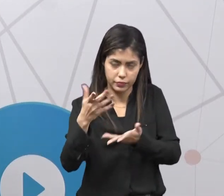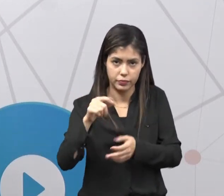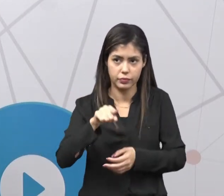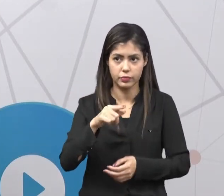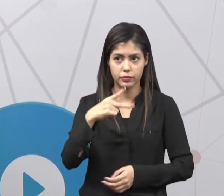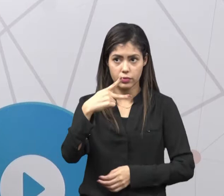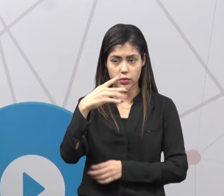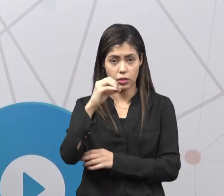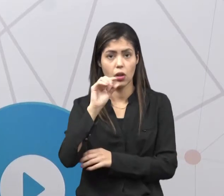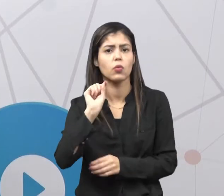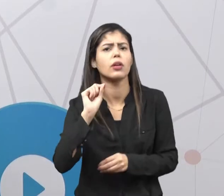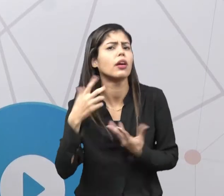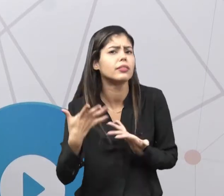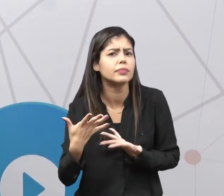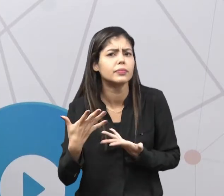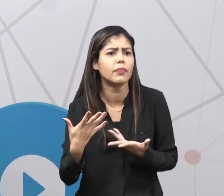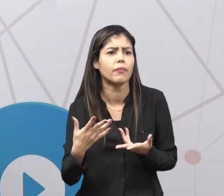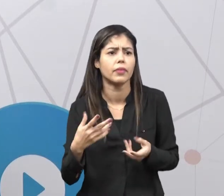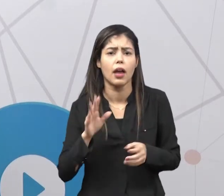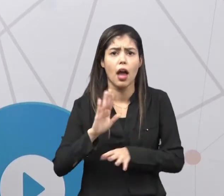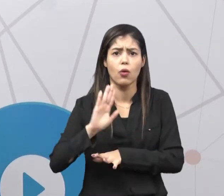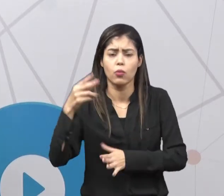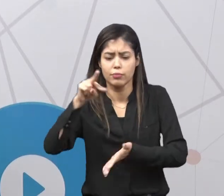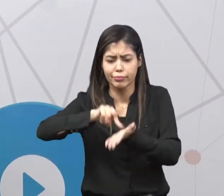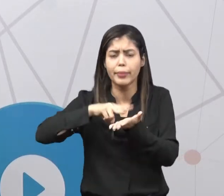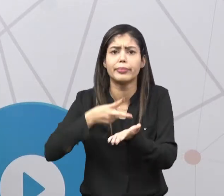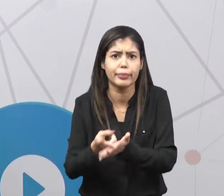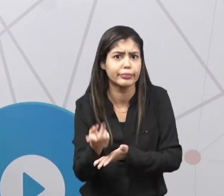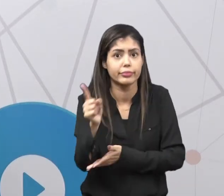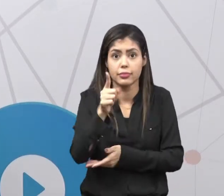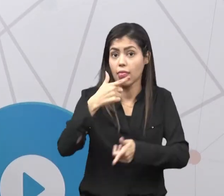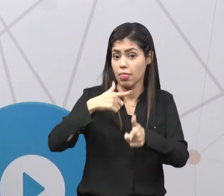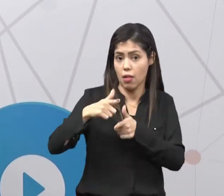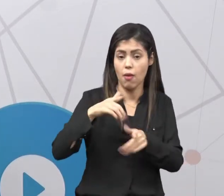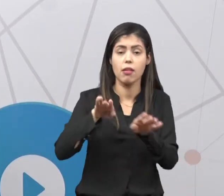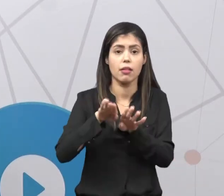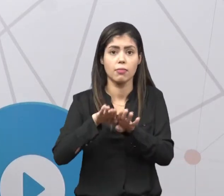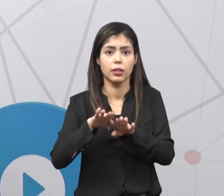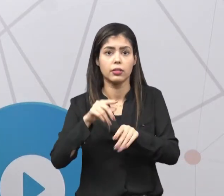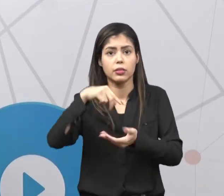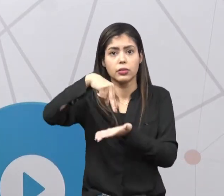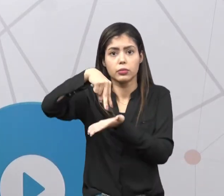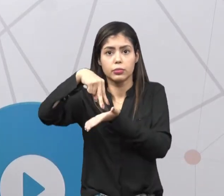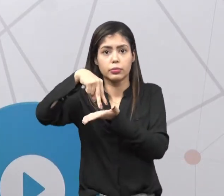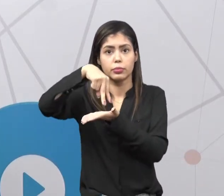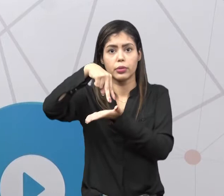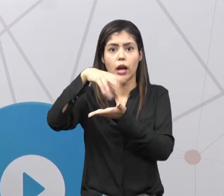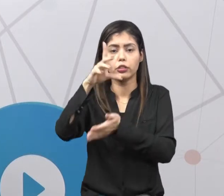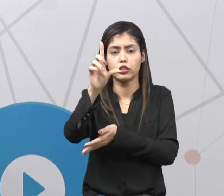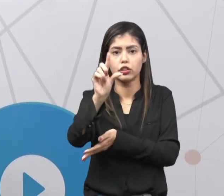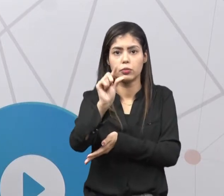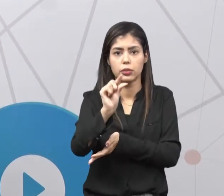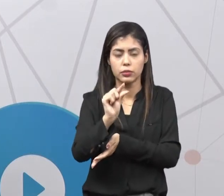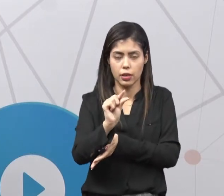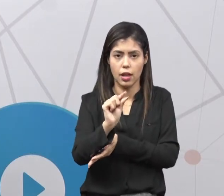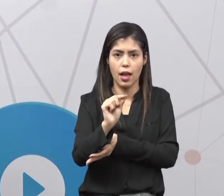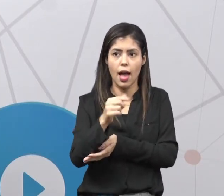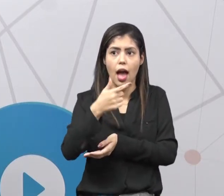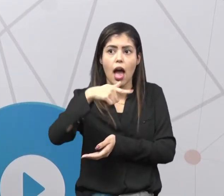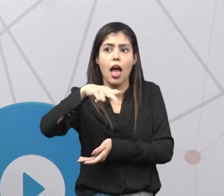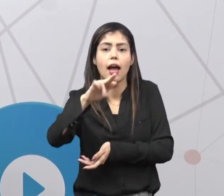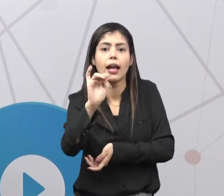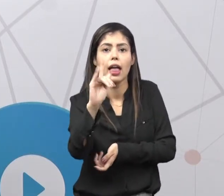de queda. O que é isso? É nós cairmos. Ela trabalha também com equilíbrio, mas é a diminuição. Essas quedas, ele se refere